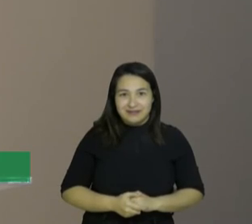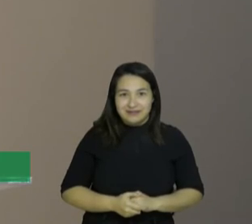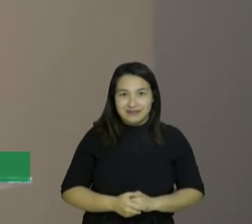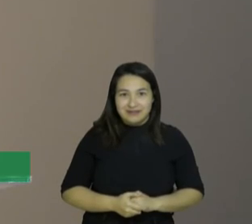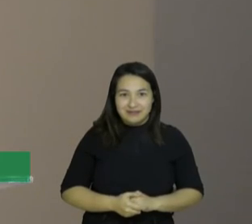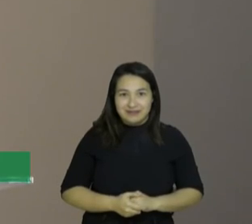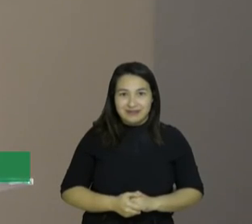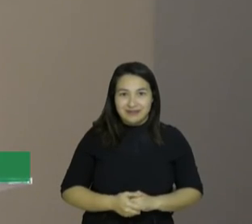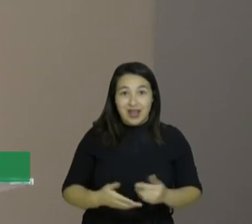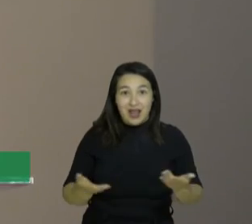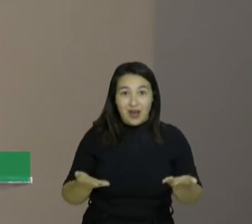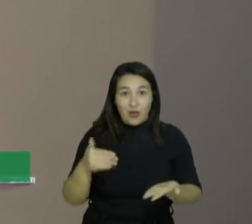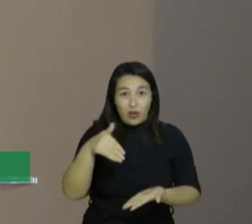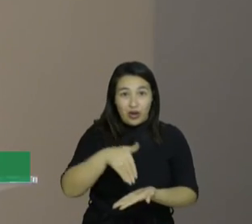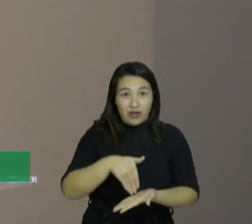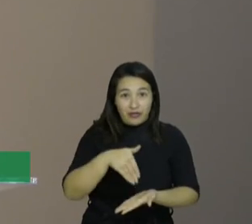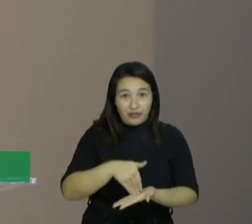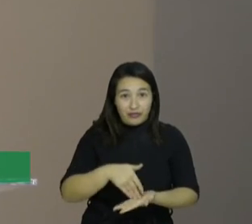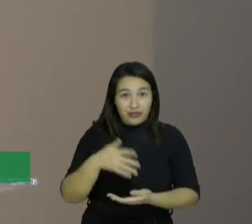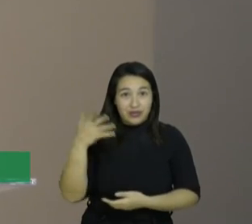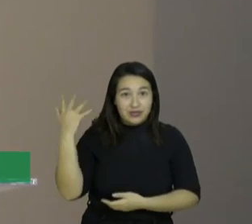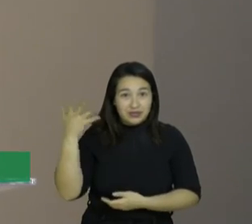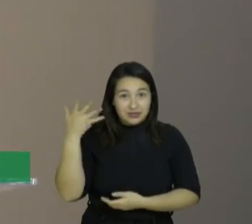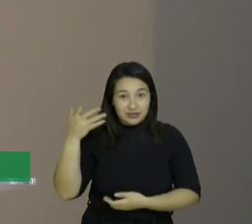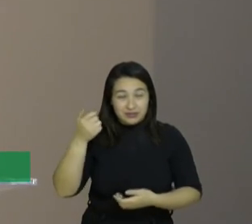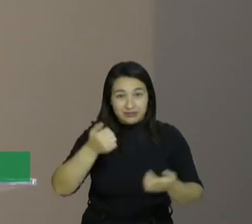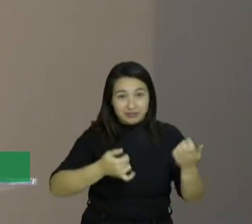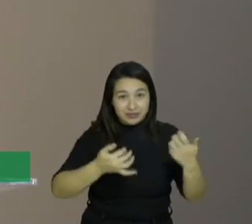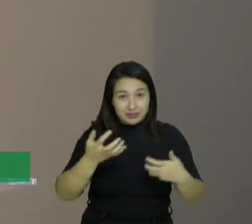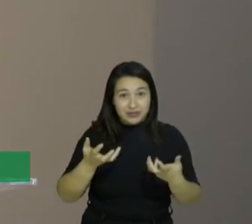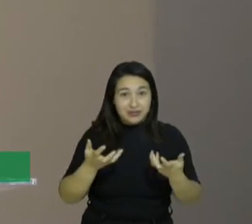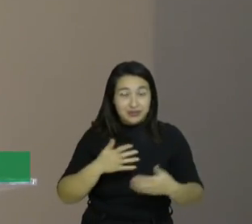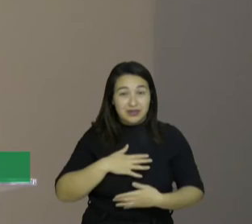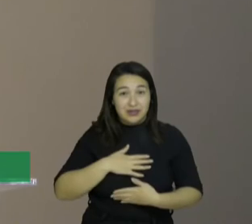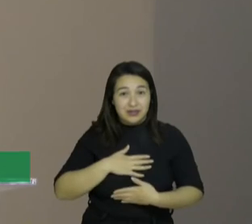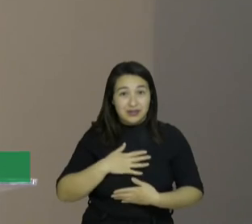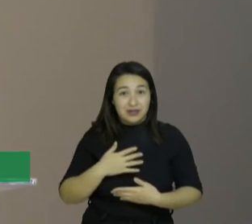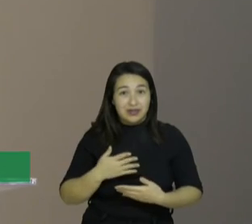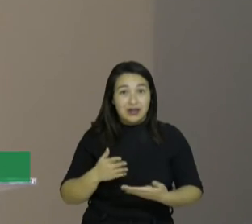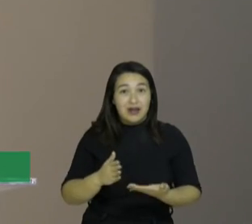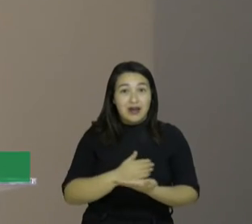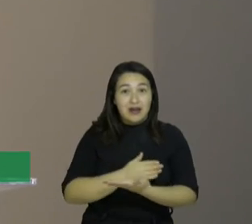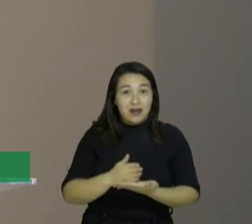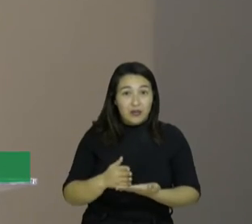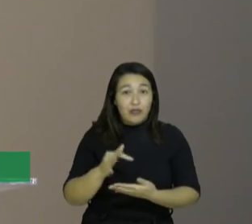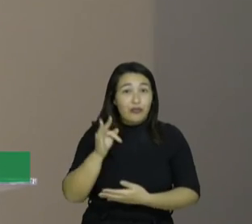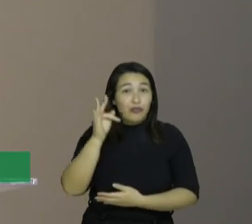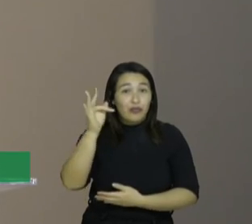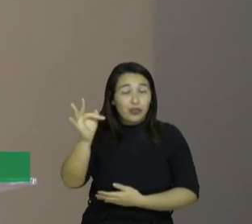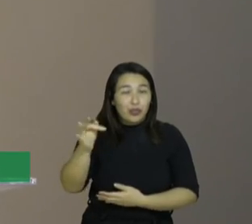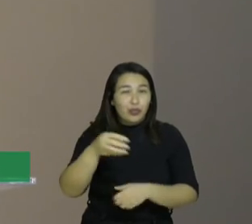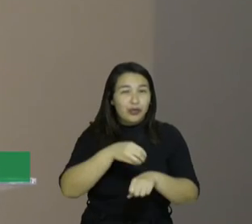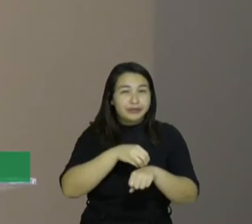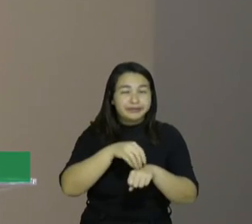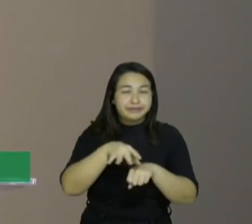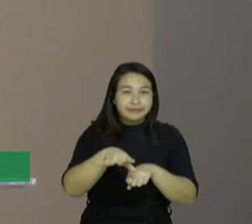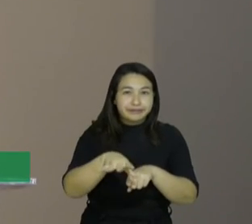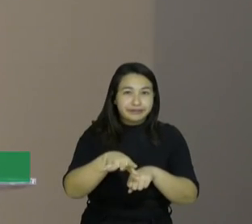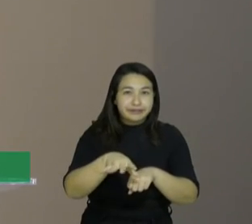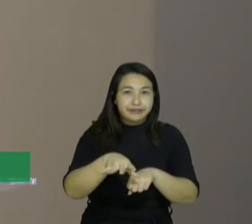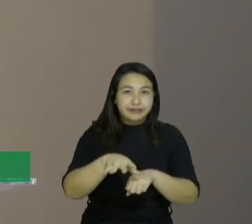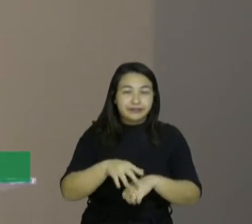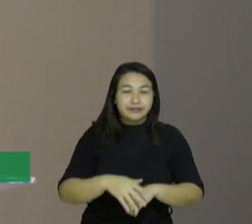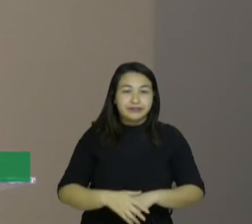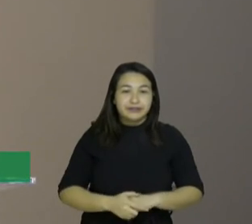chegando ao fim deste desta apresentação eu gostaria de esboçar algumas direções futuras e recomendações da ação